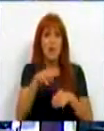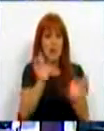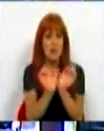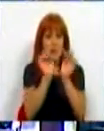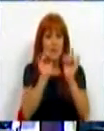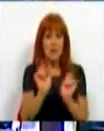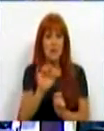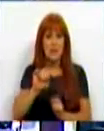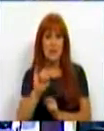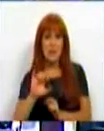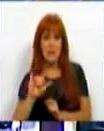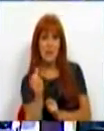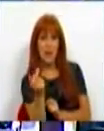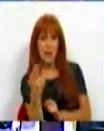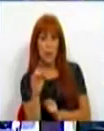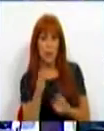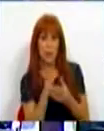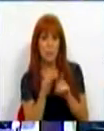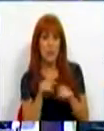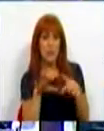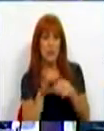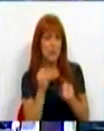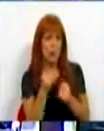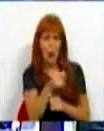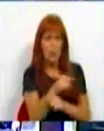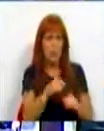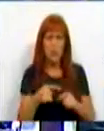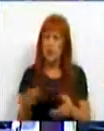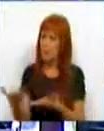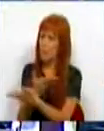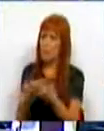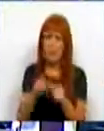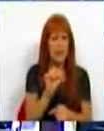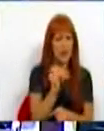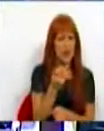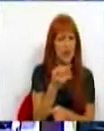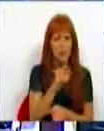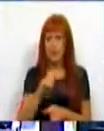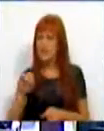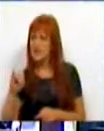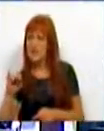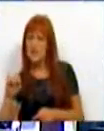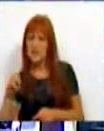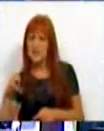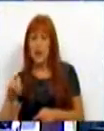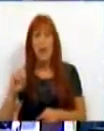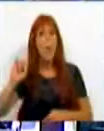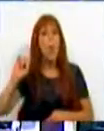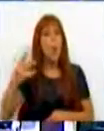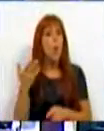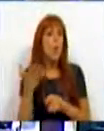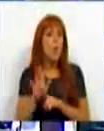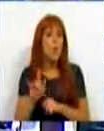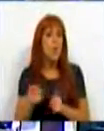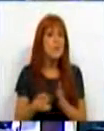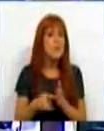âmbito dos processos de insolvência, a interoperabilidade entre os sítios e o CISAI, né? Ou, por exemplo, aquilo